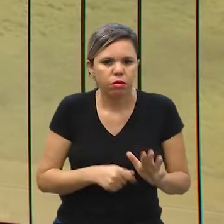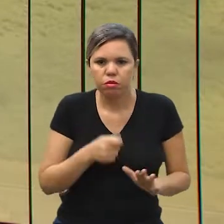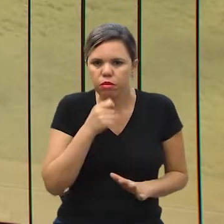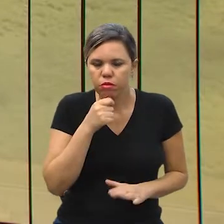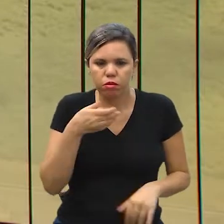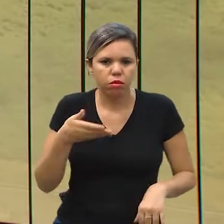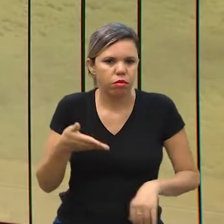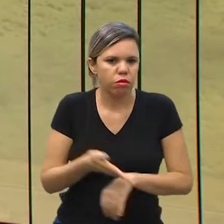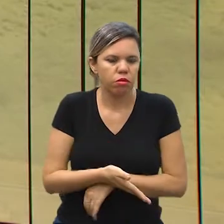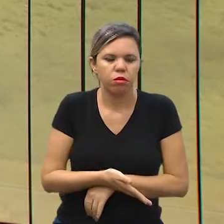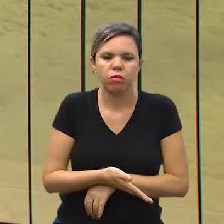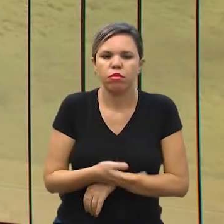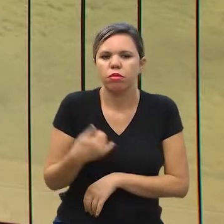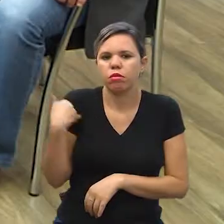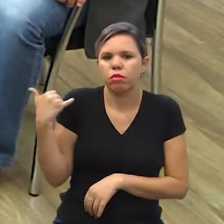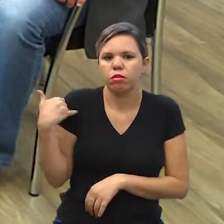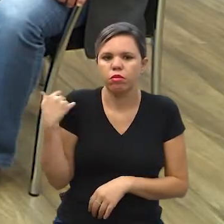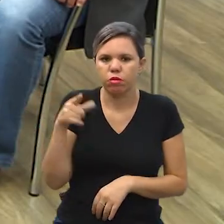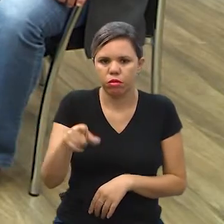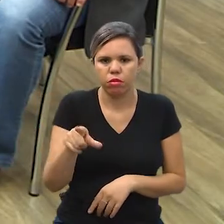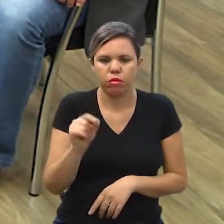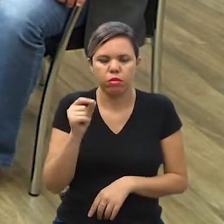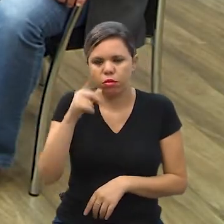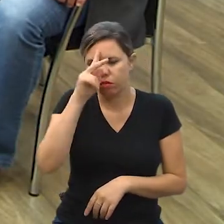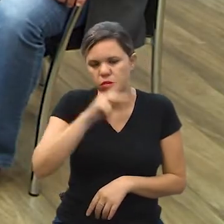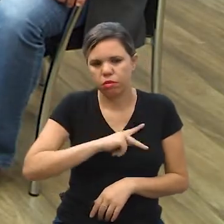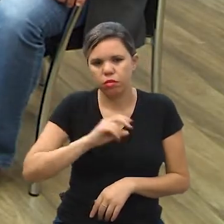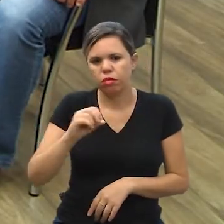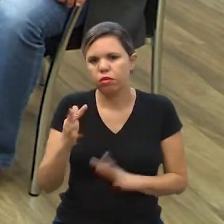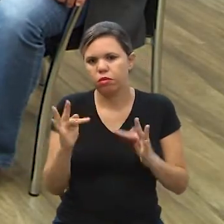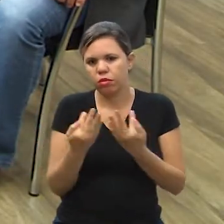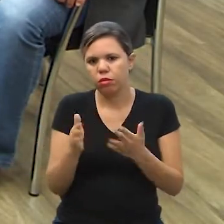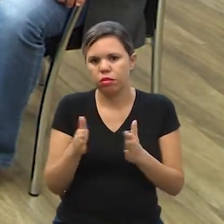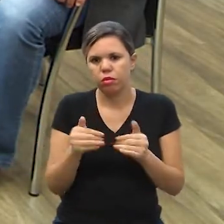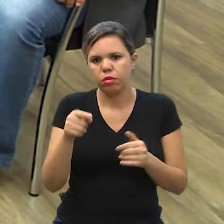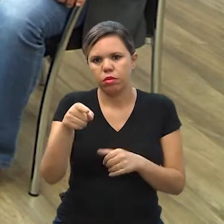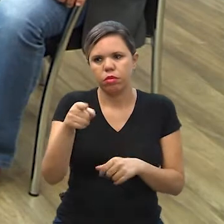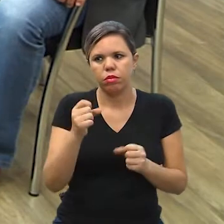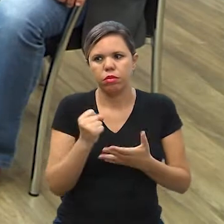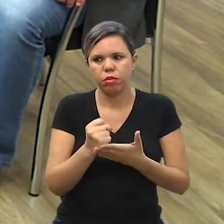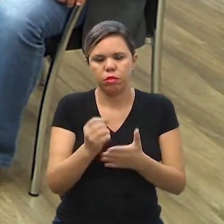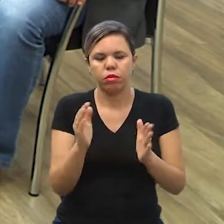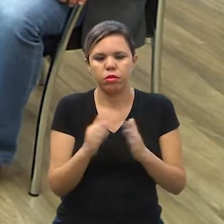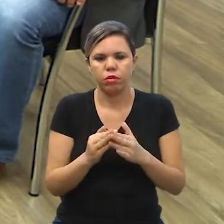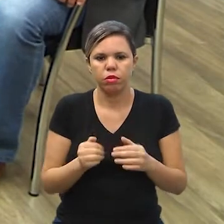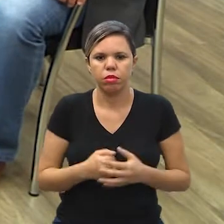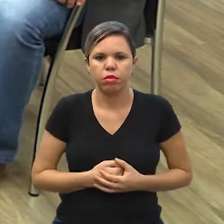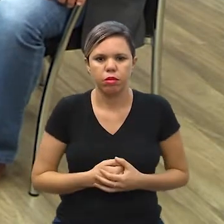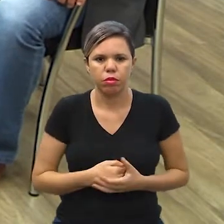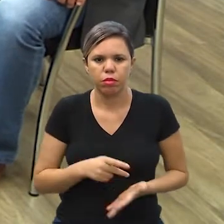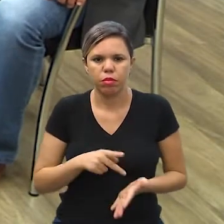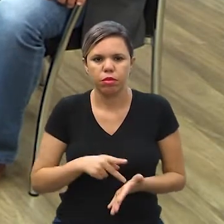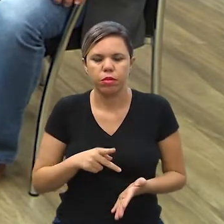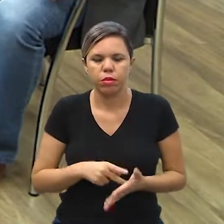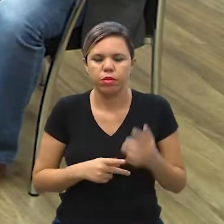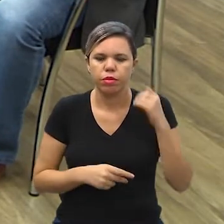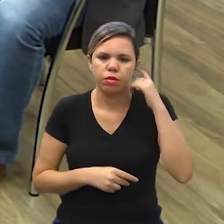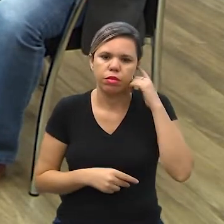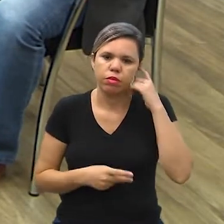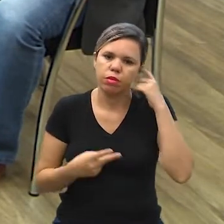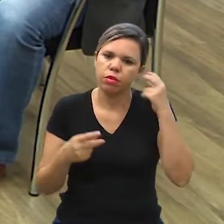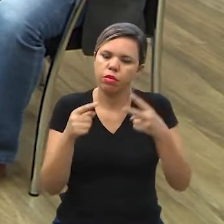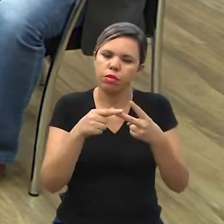o tempo ainda de ingresso né da idade mas foi por opção sua ou seus pais que pediram para você poder ajudar em casa é na verdade